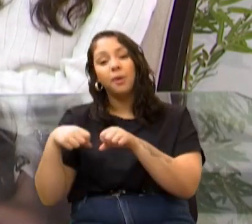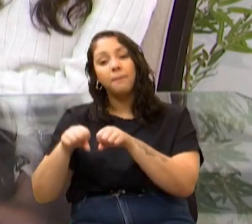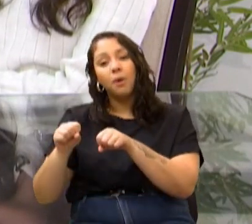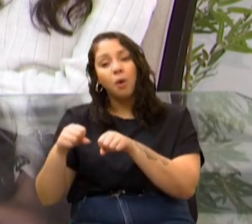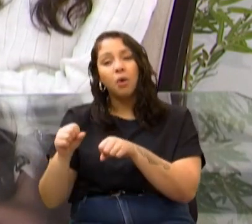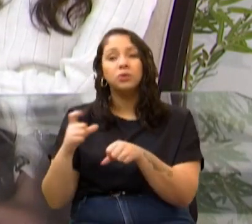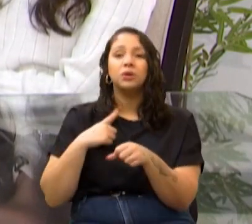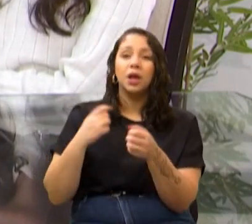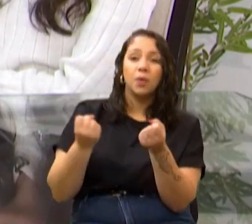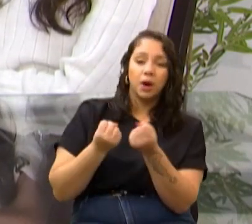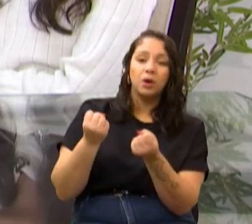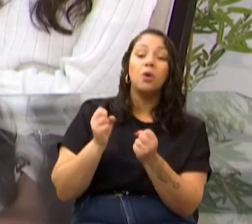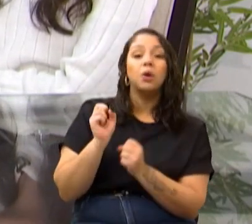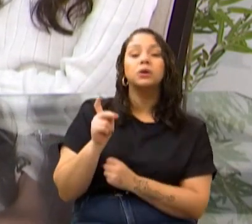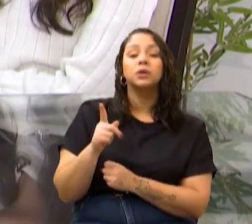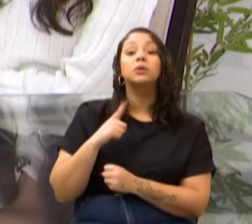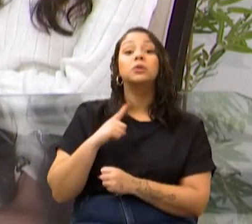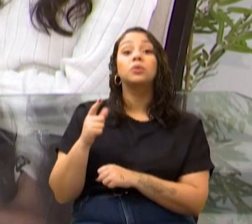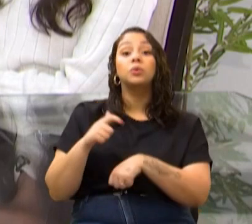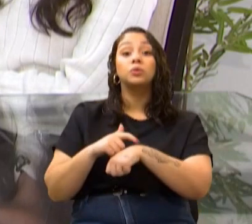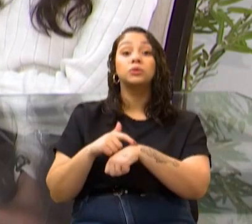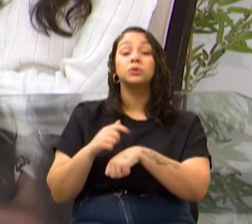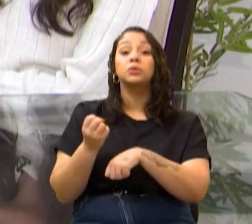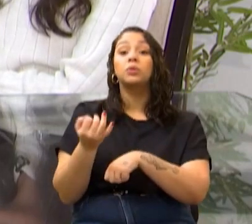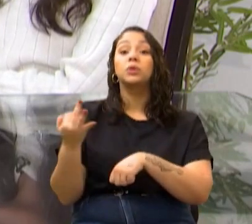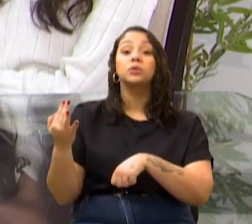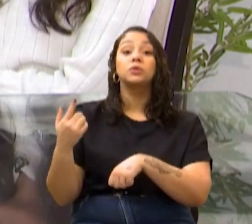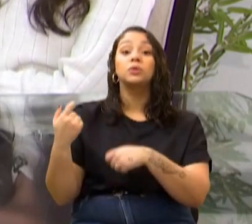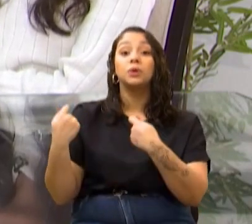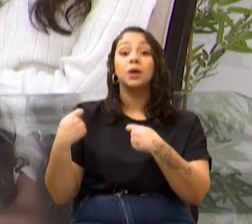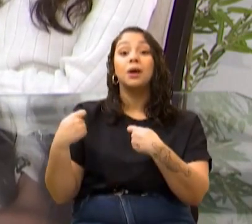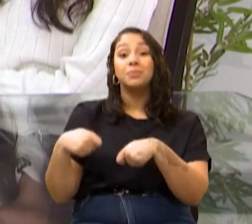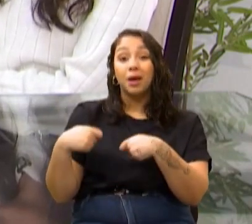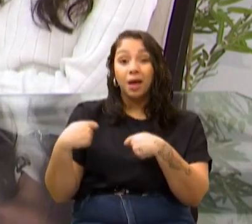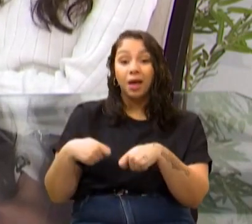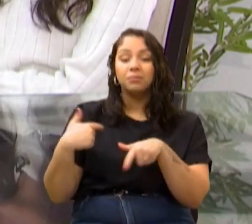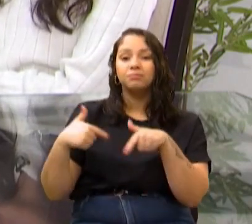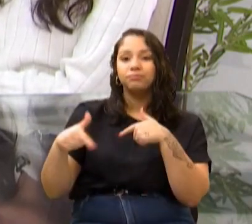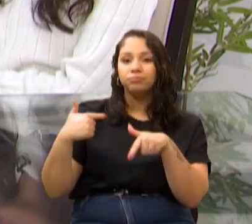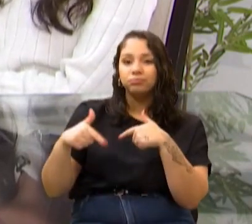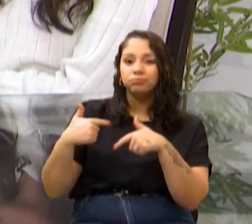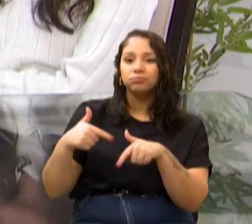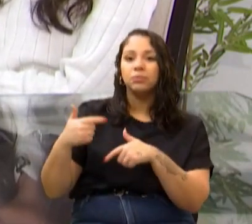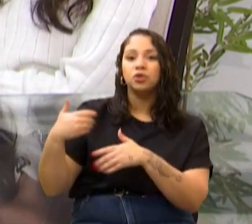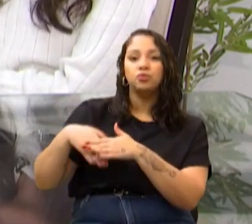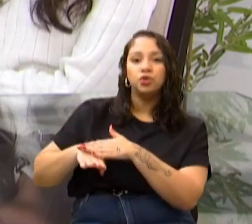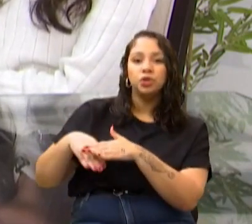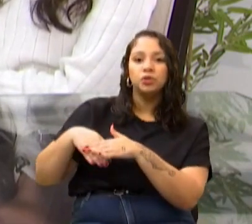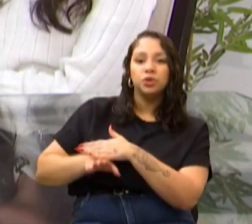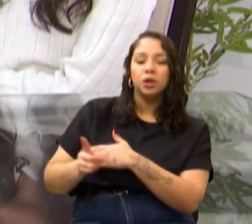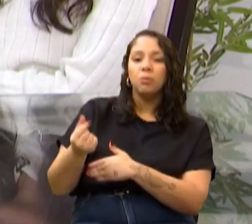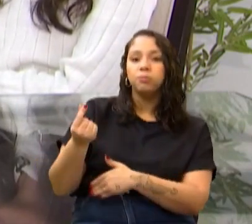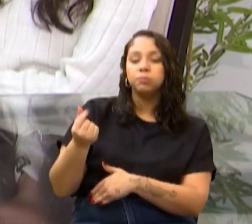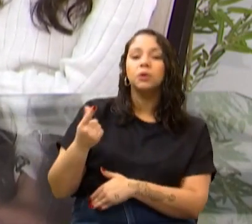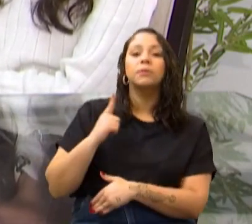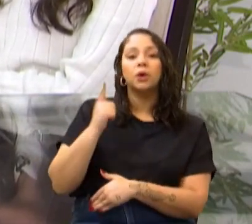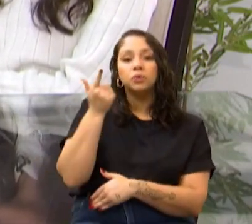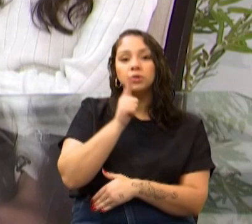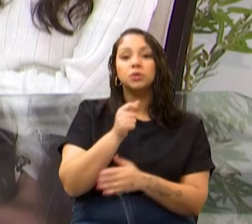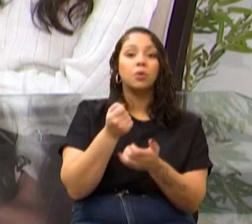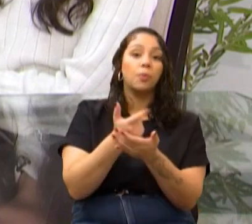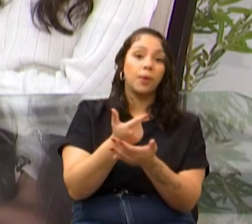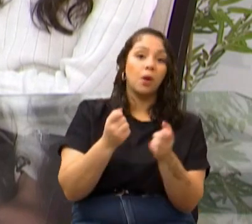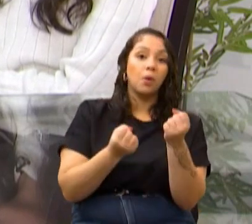quer ter uma moto, quer ter um carro. Então, ok, quanto tempo eu preciso trabalhar? Quanto que eu preciso juntar para poder comprar um carro ou